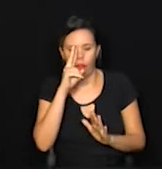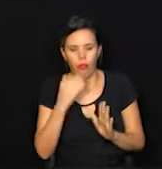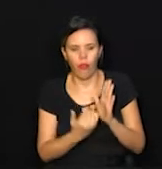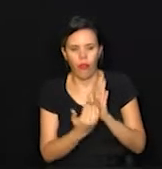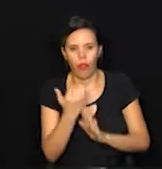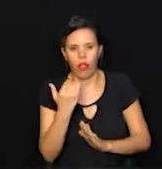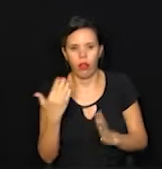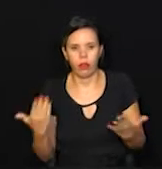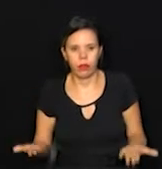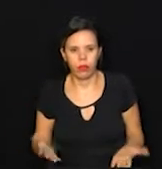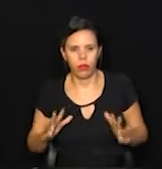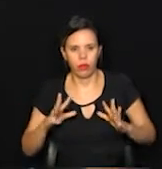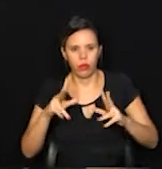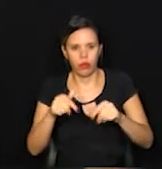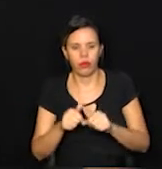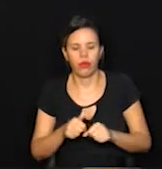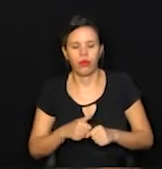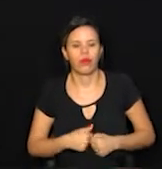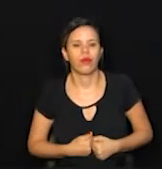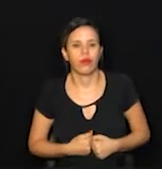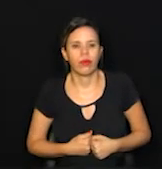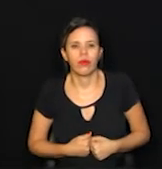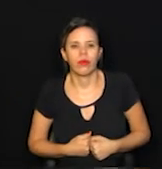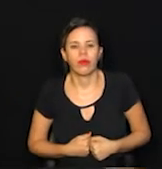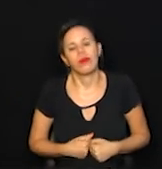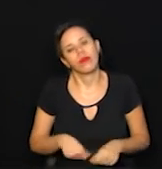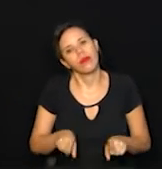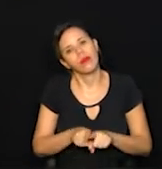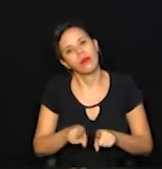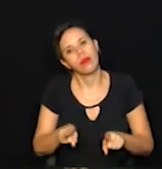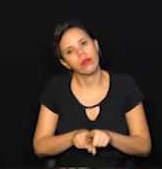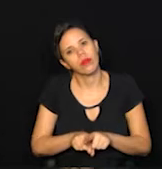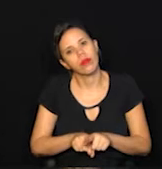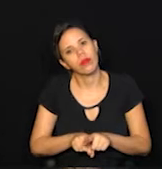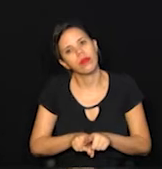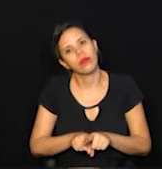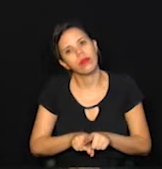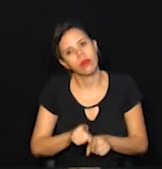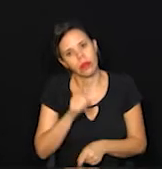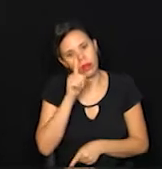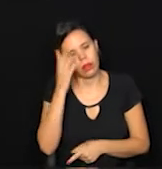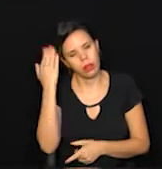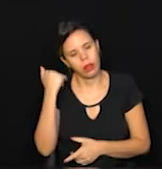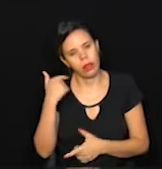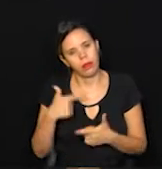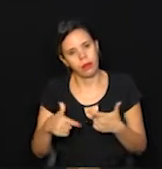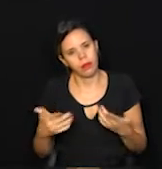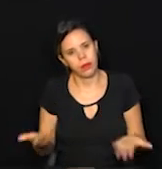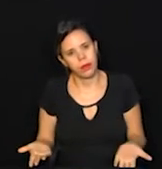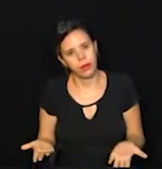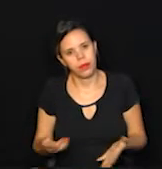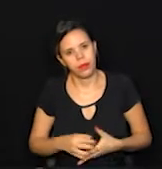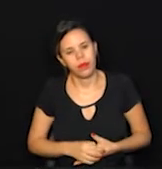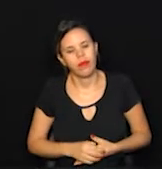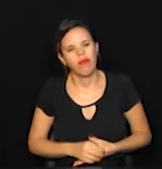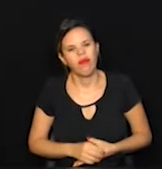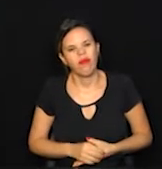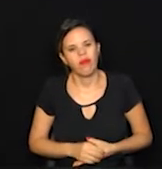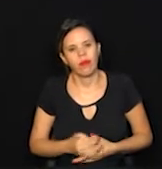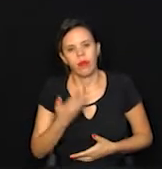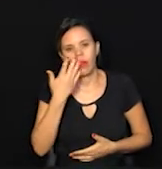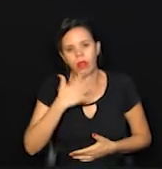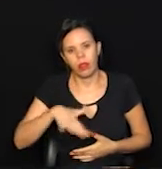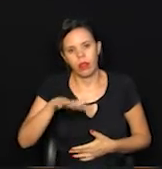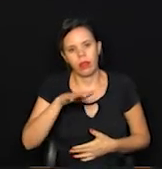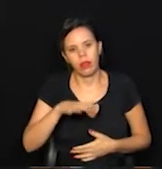Entretanto, como todo mundo, também entende os riscos. Então, as